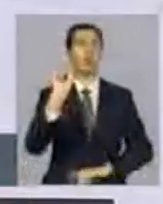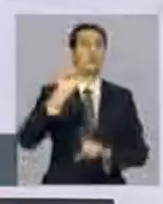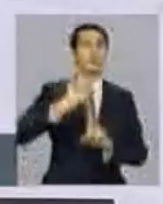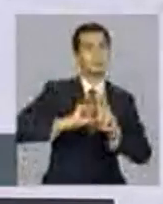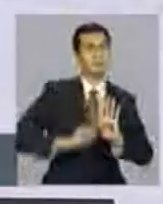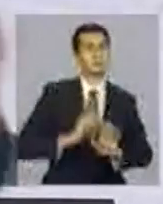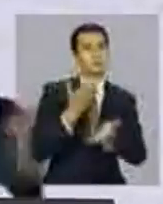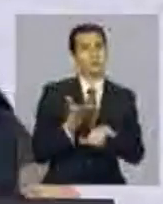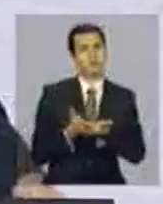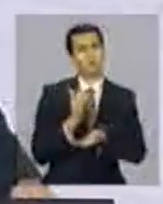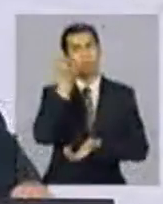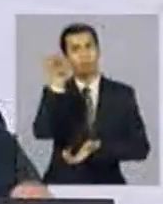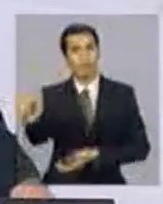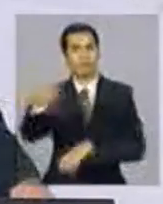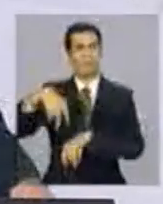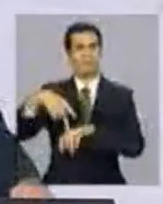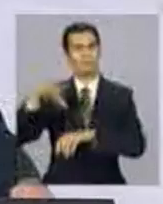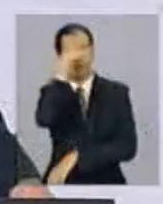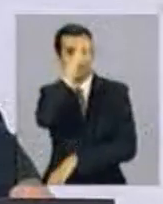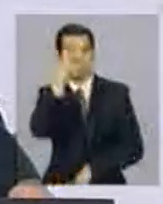E isso pode